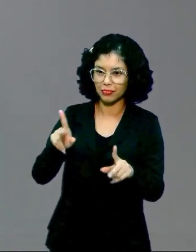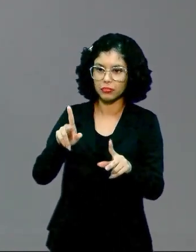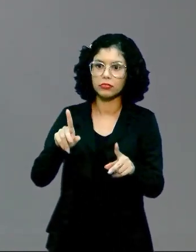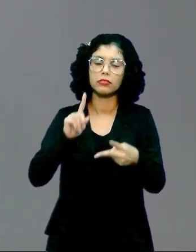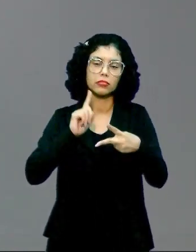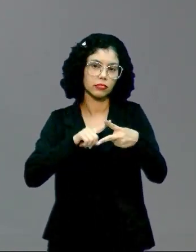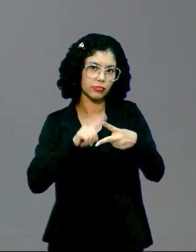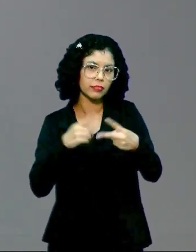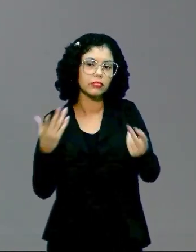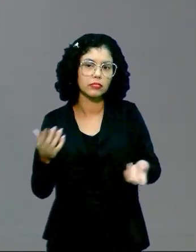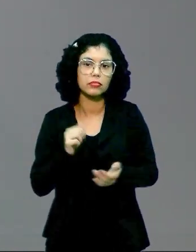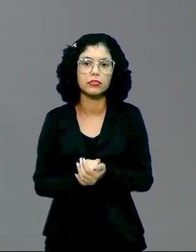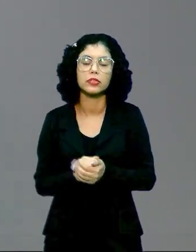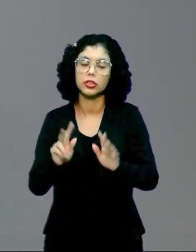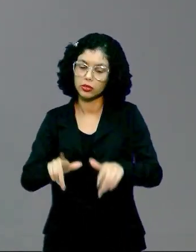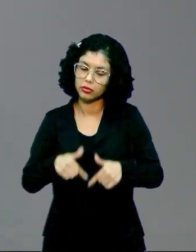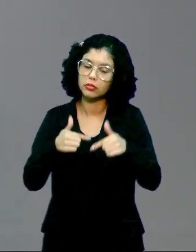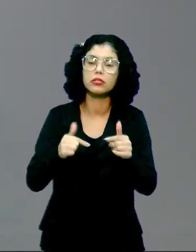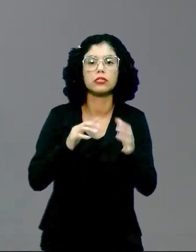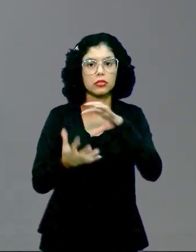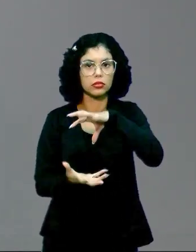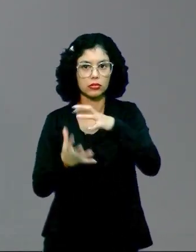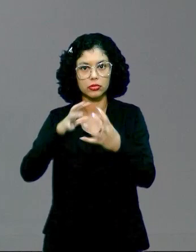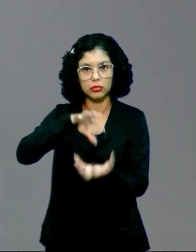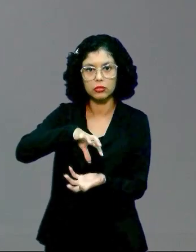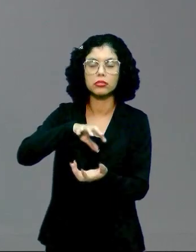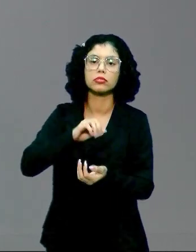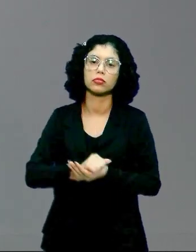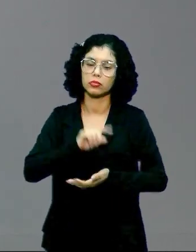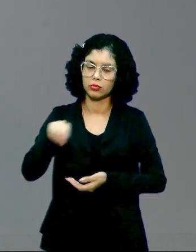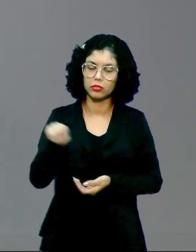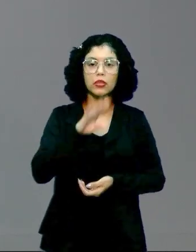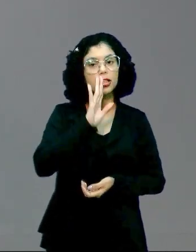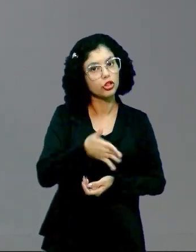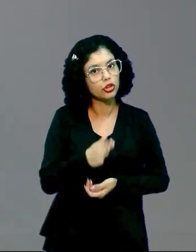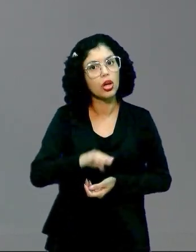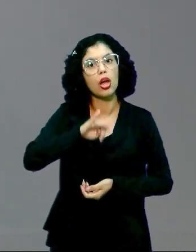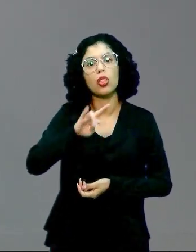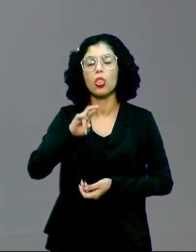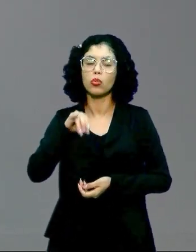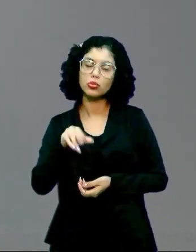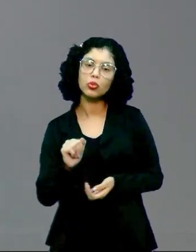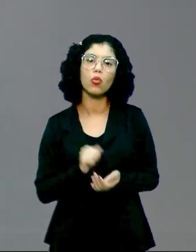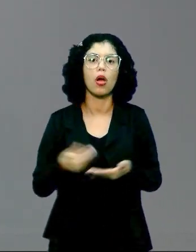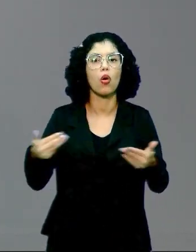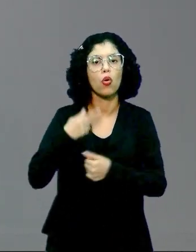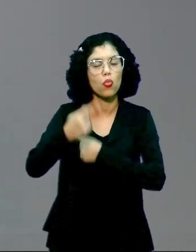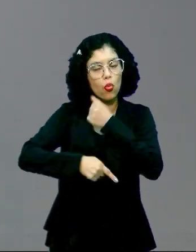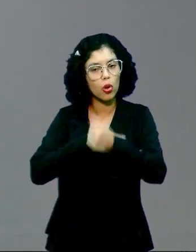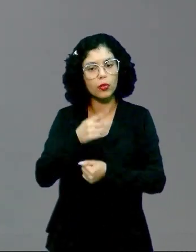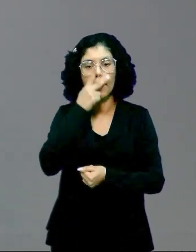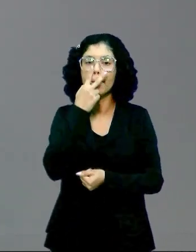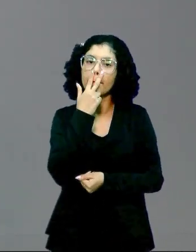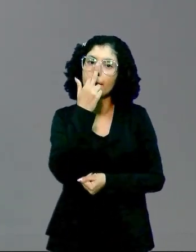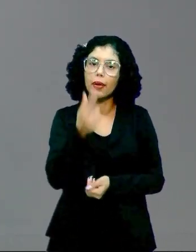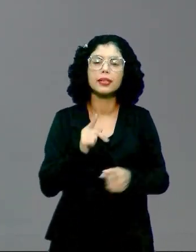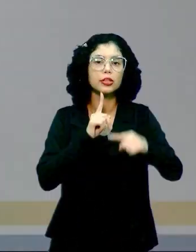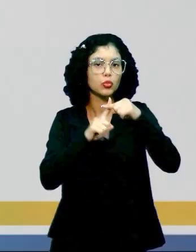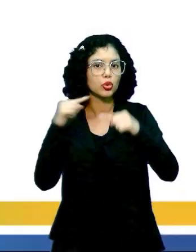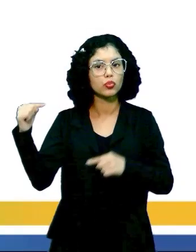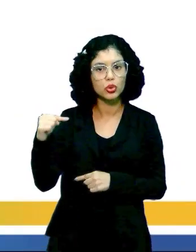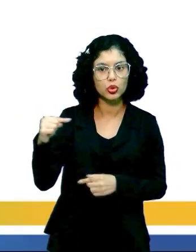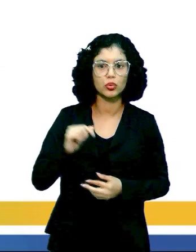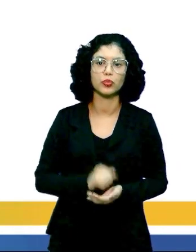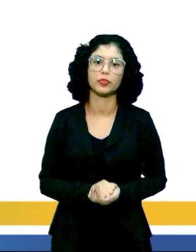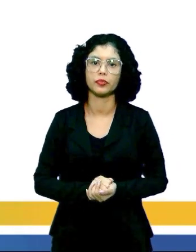Dalton dizia e defendia que o átomo ele era neutro. Já Thomson, o átomo agora aparece com cargas. Então,